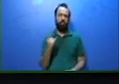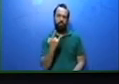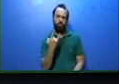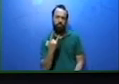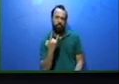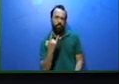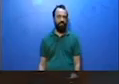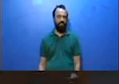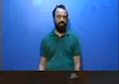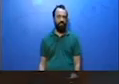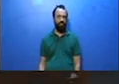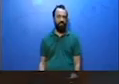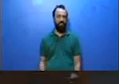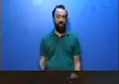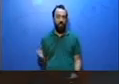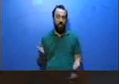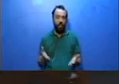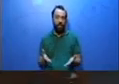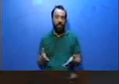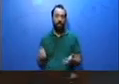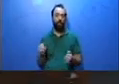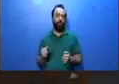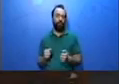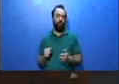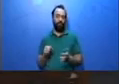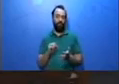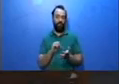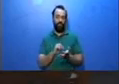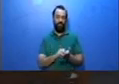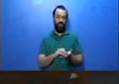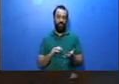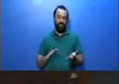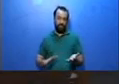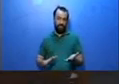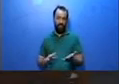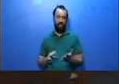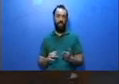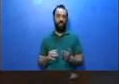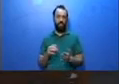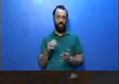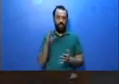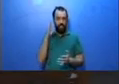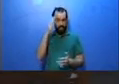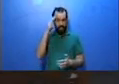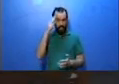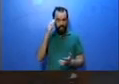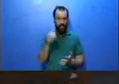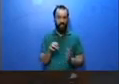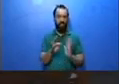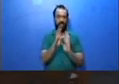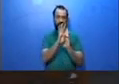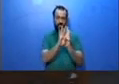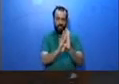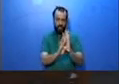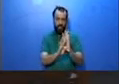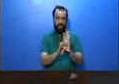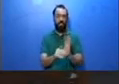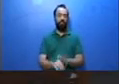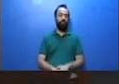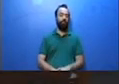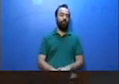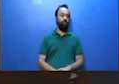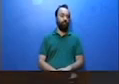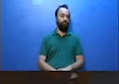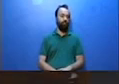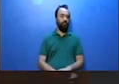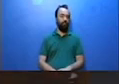Vamos para a próxima? Agora, crianças, nós vamos para o entender o texto, tá? Nós vamos trabalhar a parte de